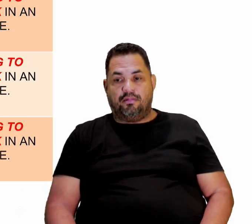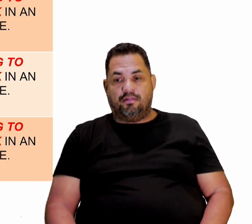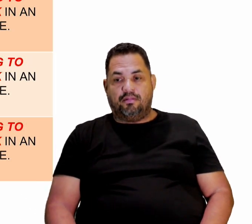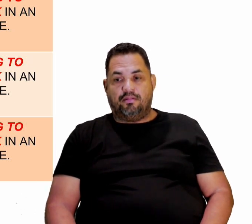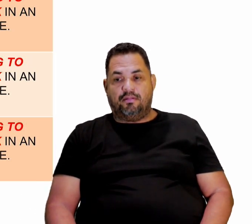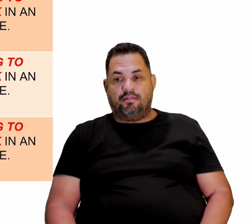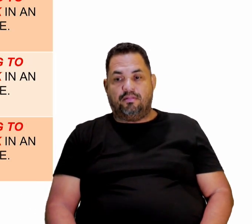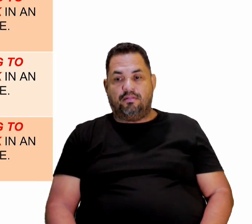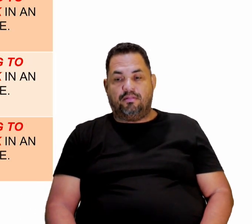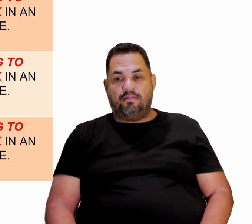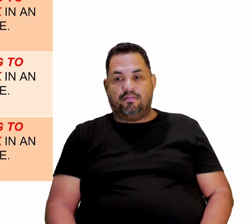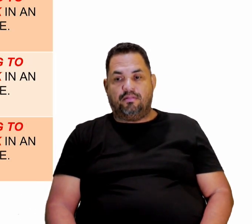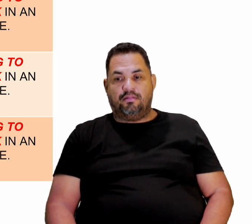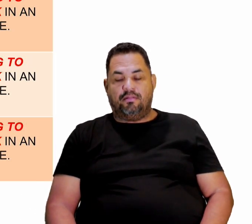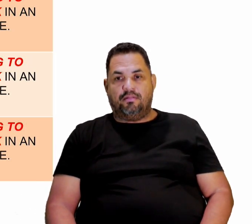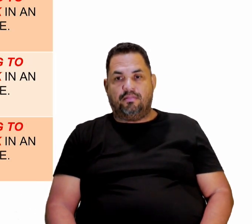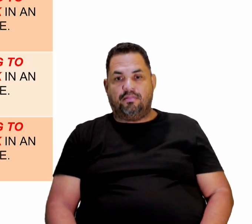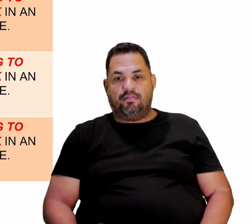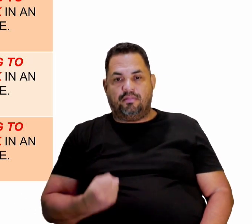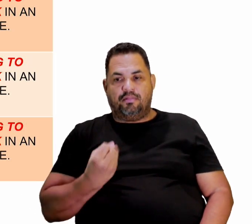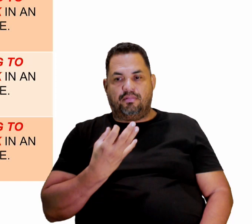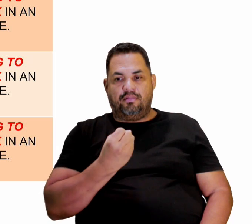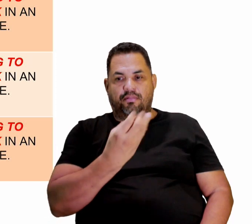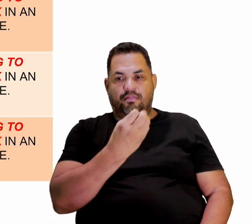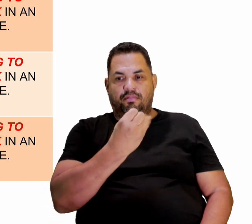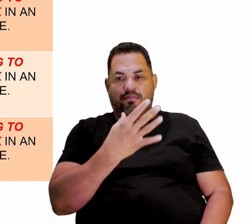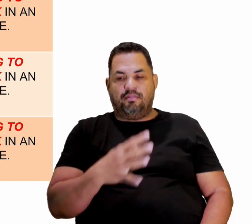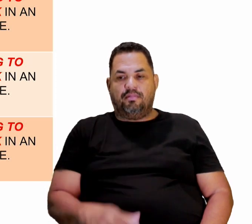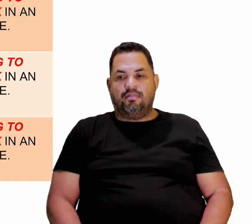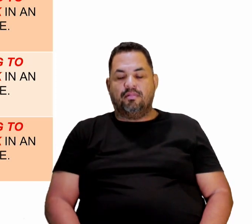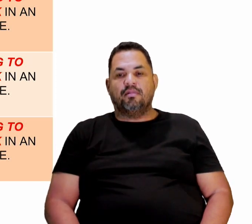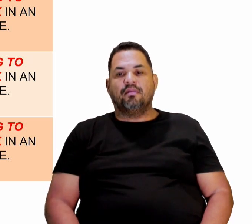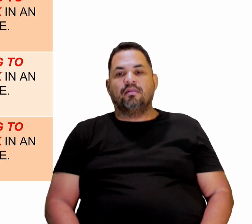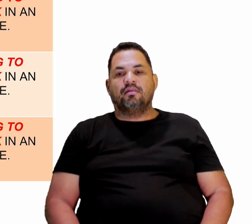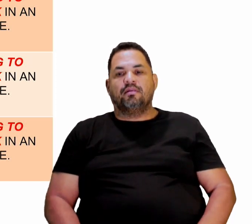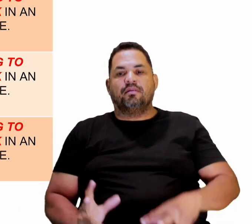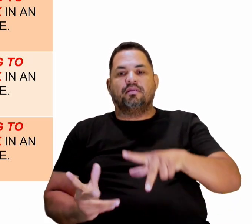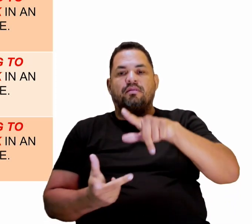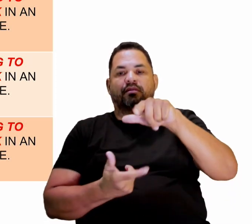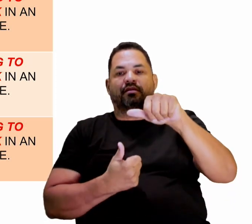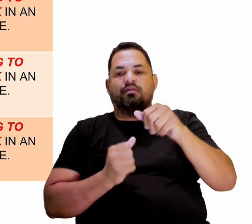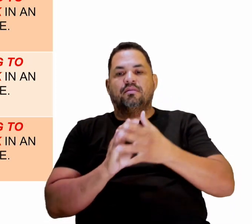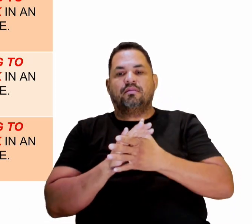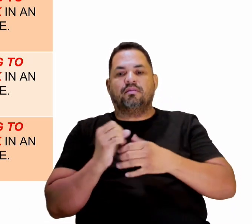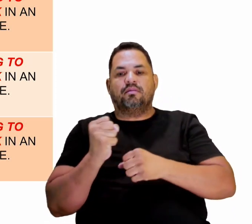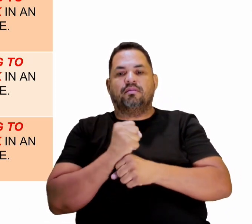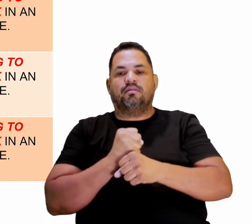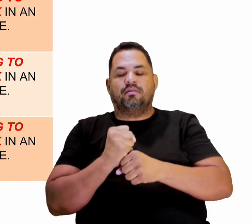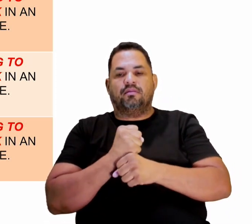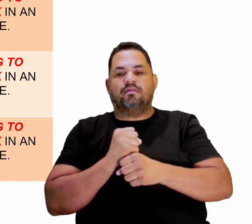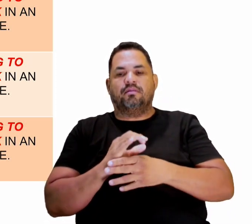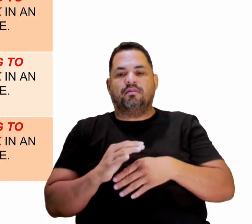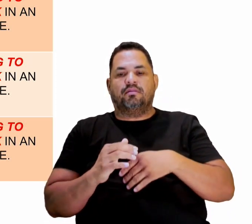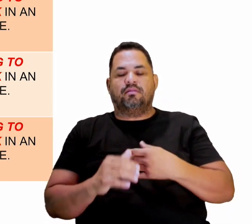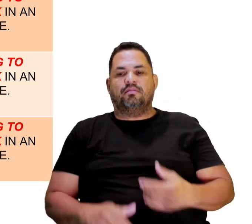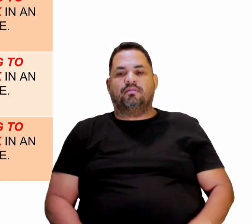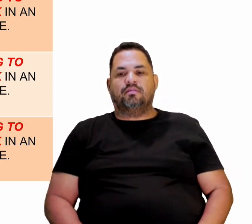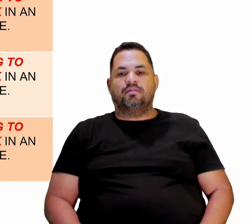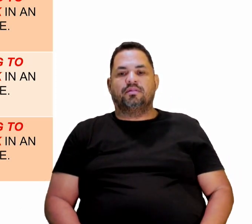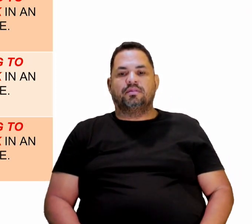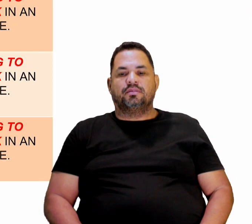Ela vai viajar o mundo ano que vem então foi uma afirmativa é simples sujeito verbo to